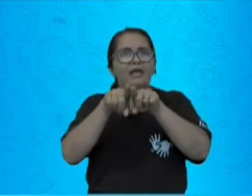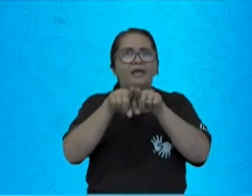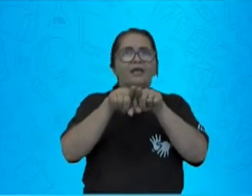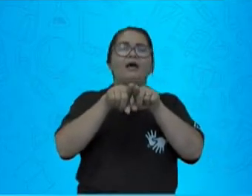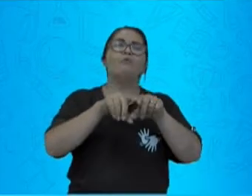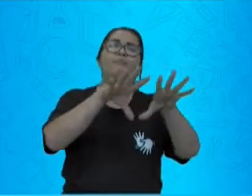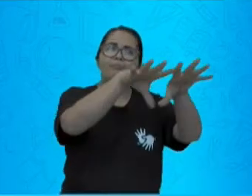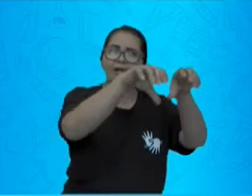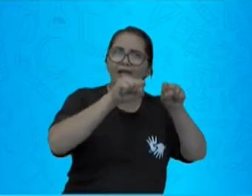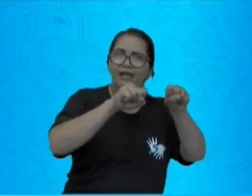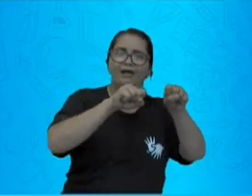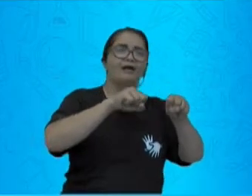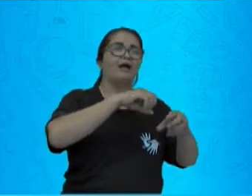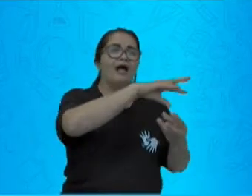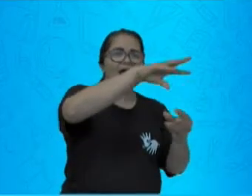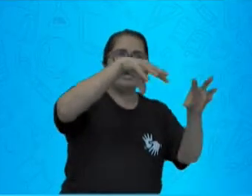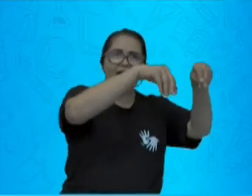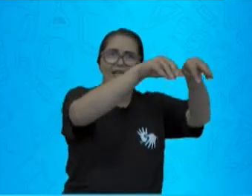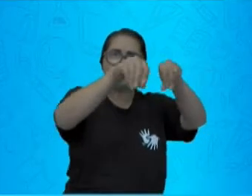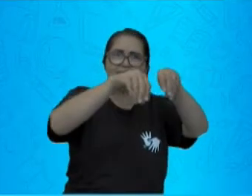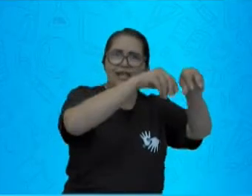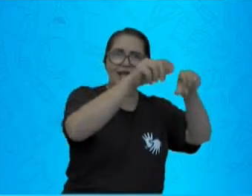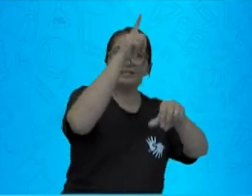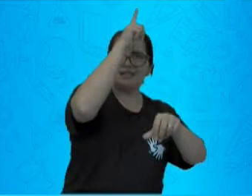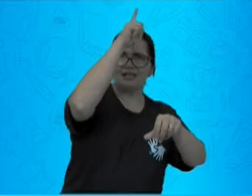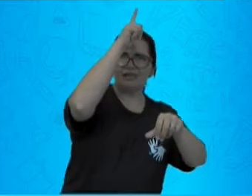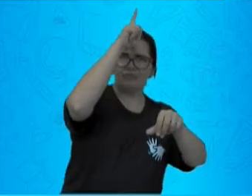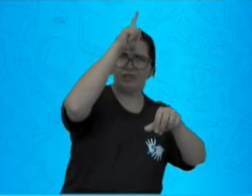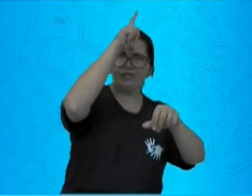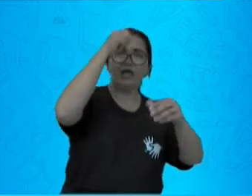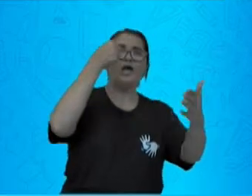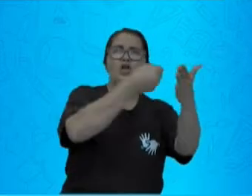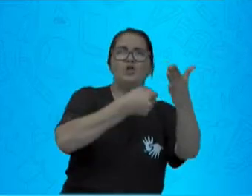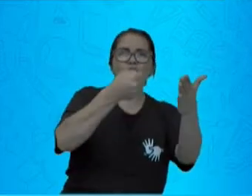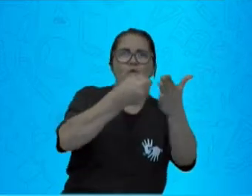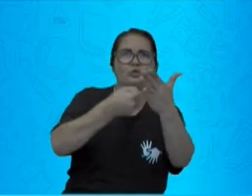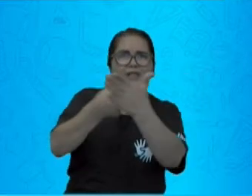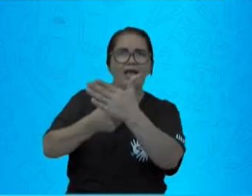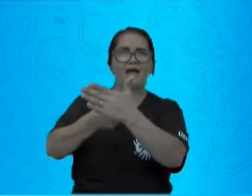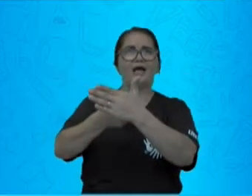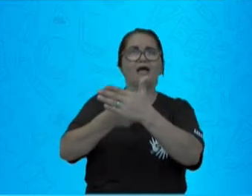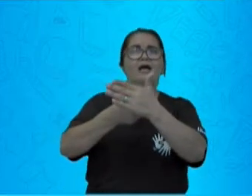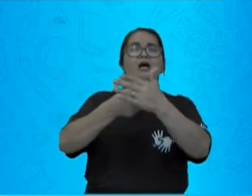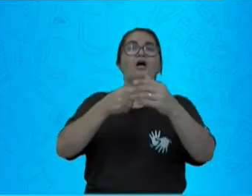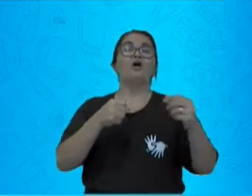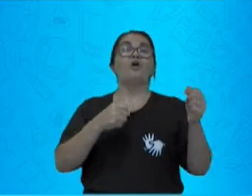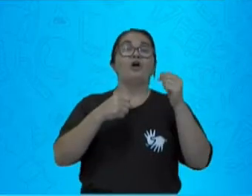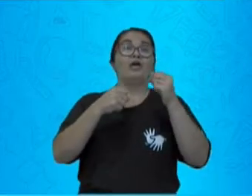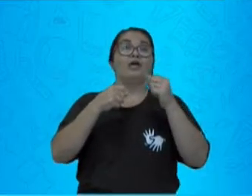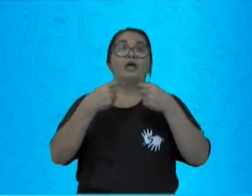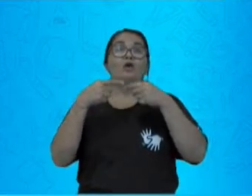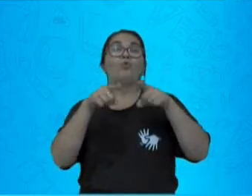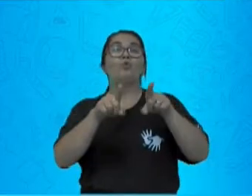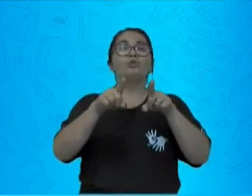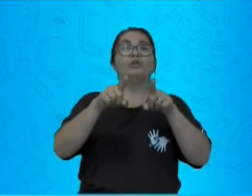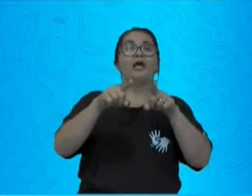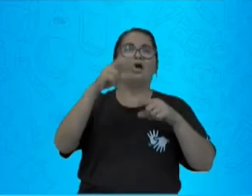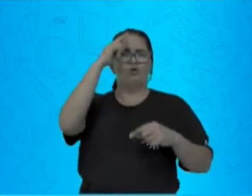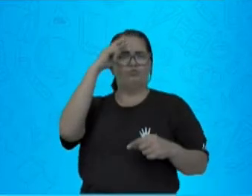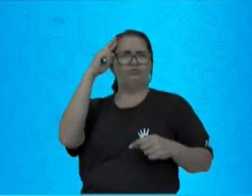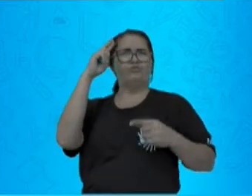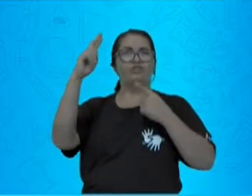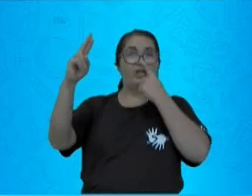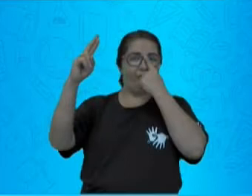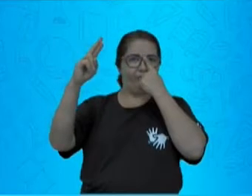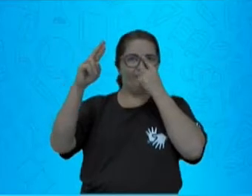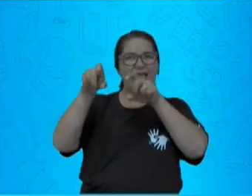combateram as revoltas camponesas antifeudais, tinham a Bíblia como a defensora do comunismo primitivo